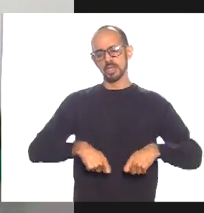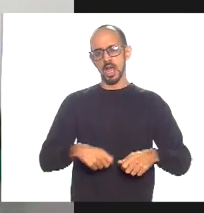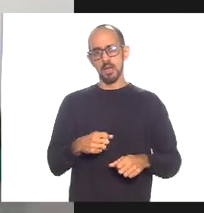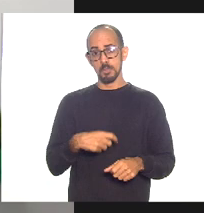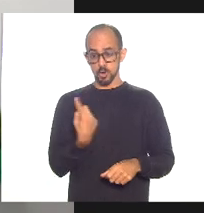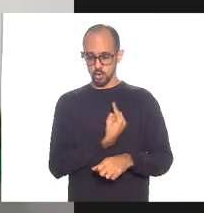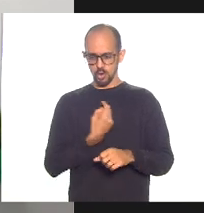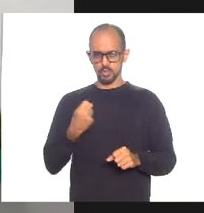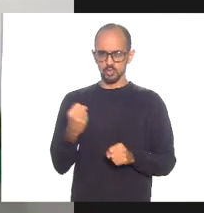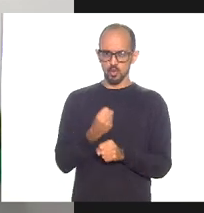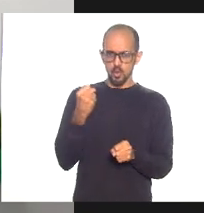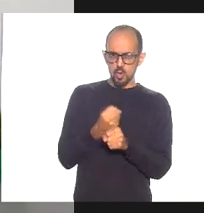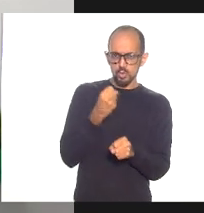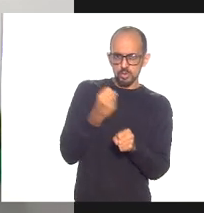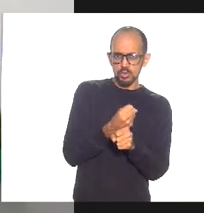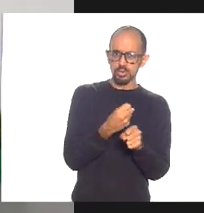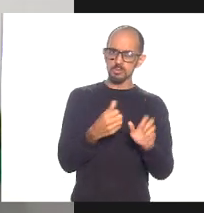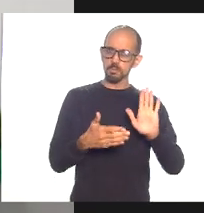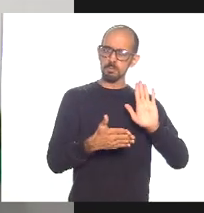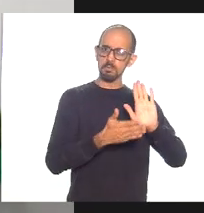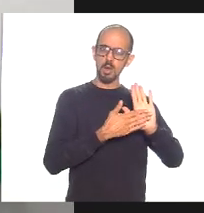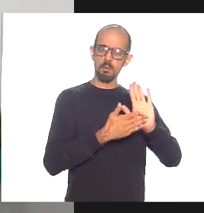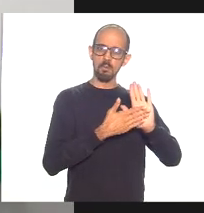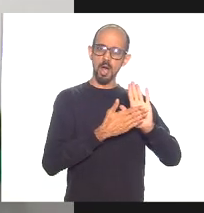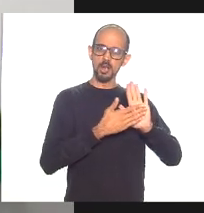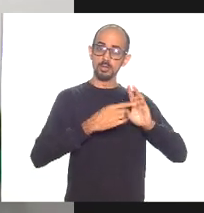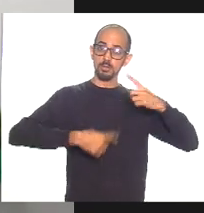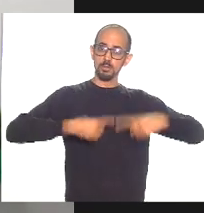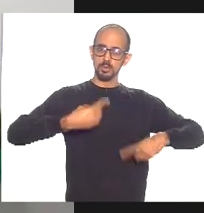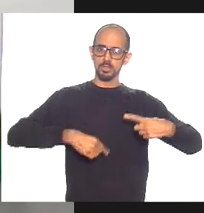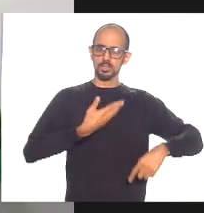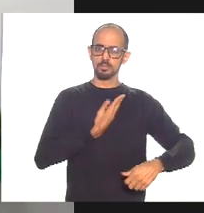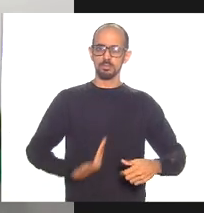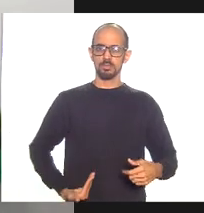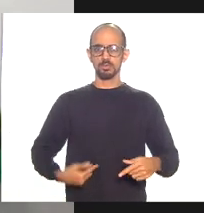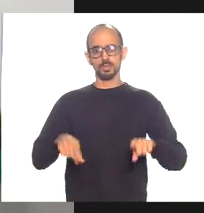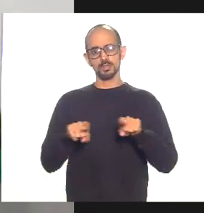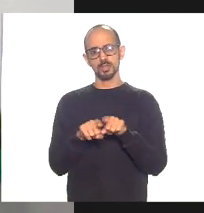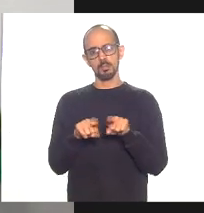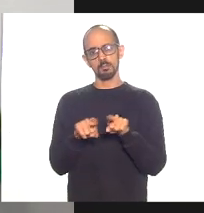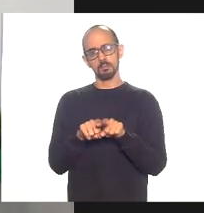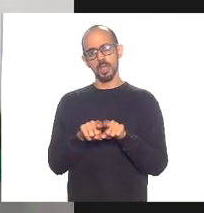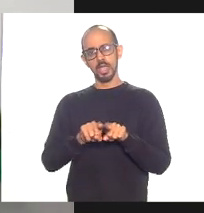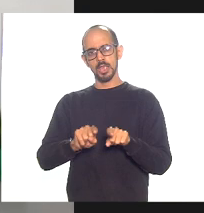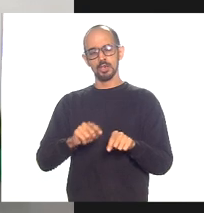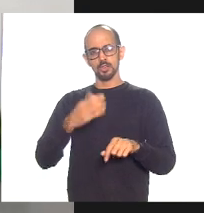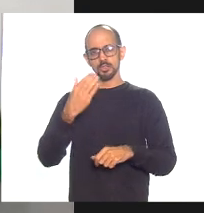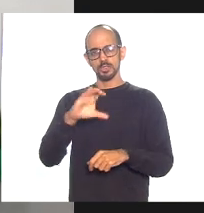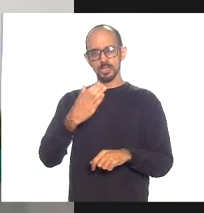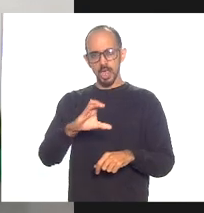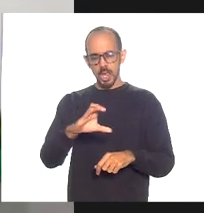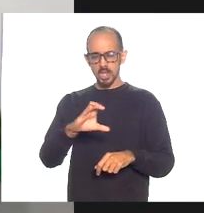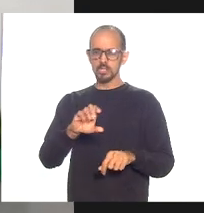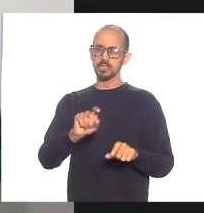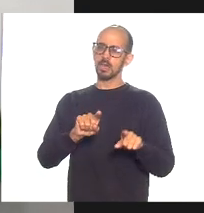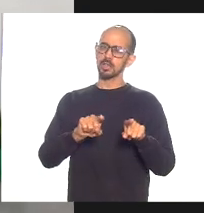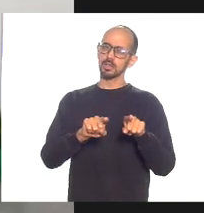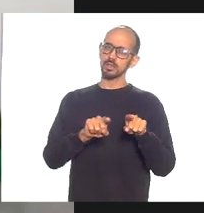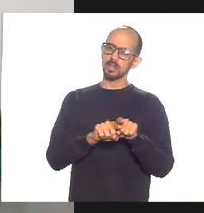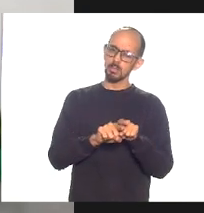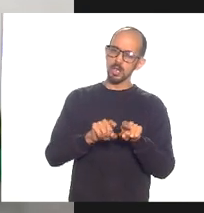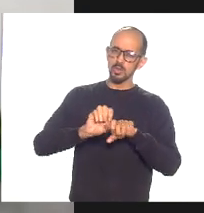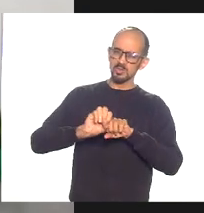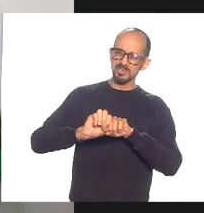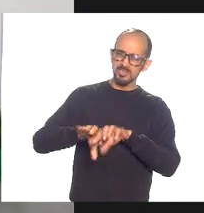construímos propostas de políticas públicas também no que tange à ciência, no que tange ao